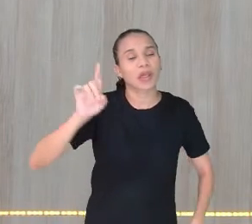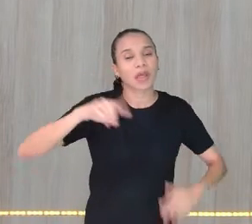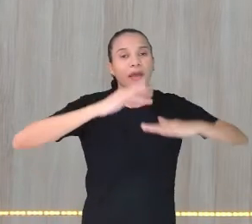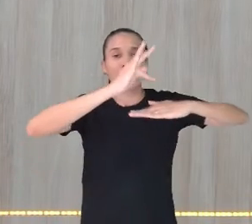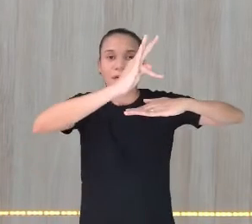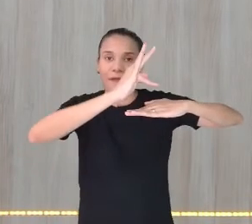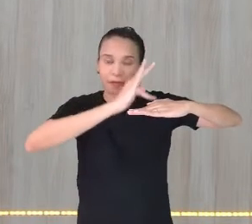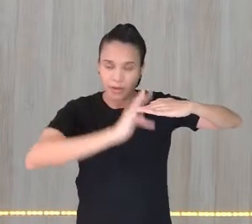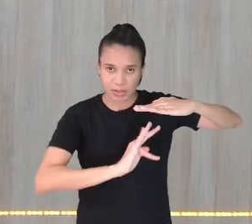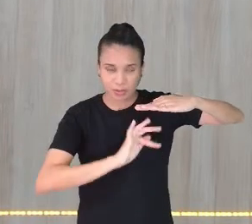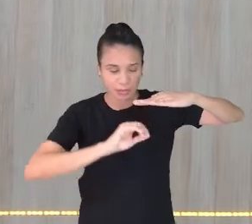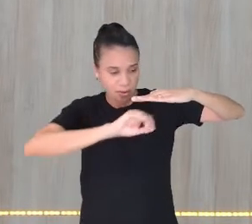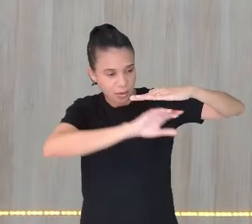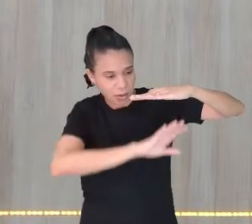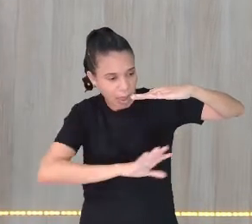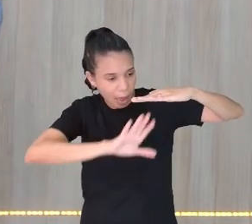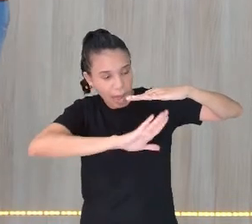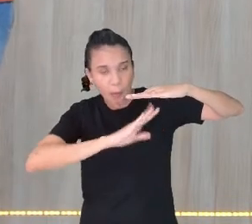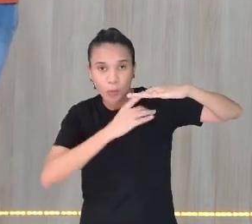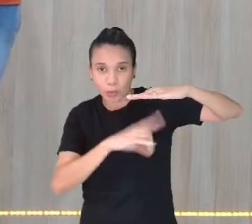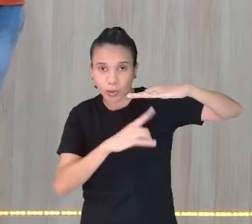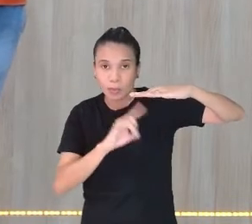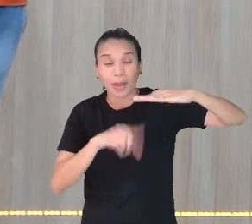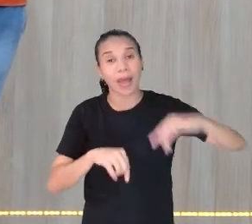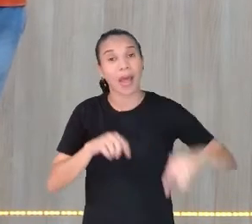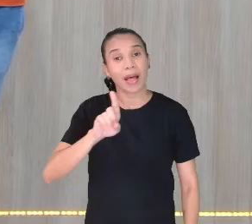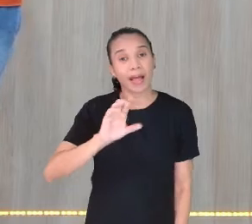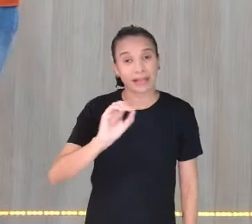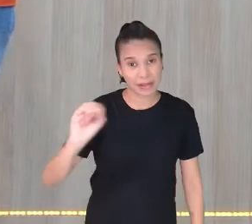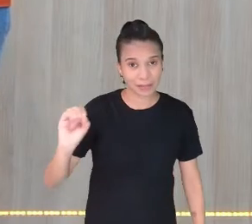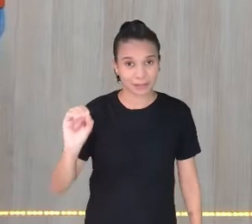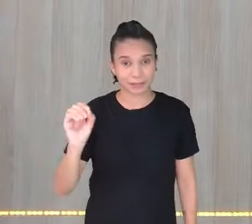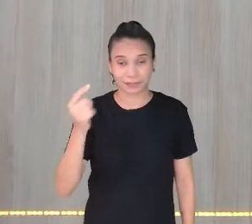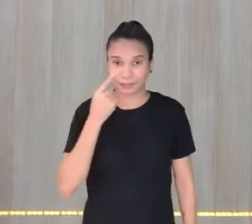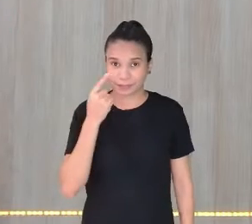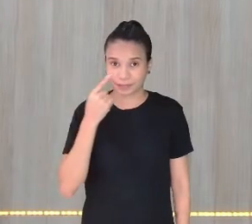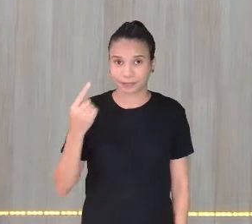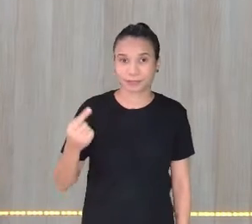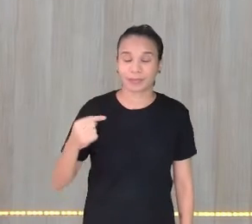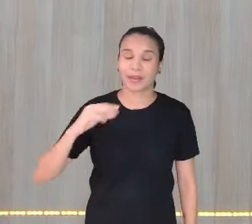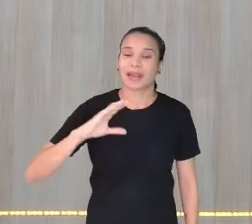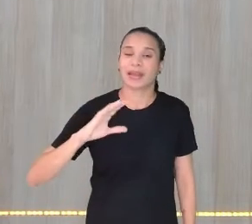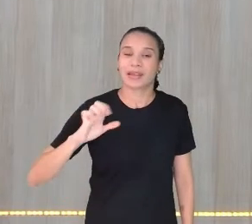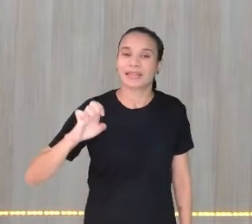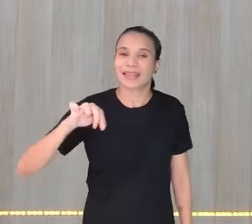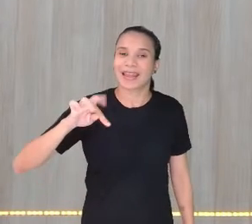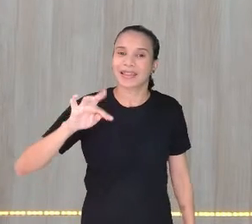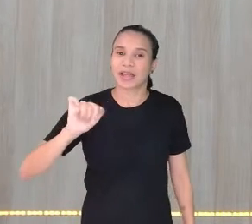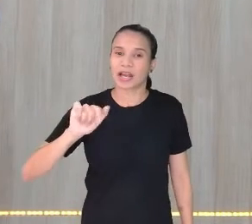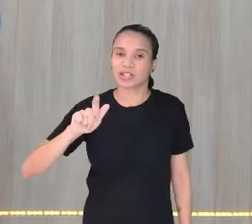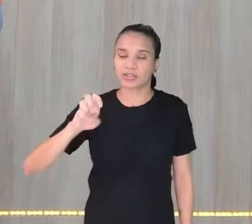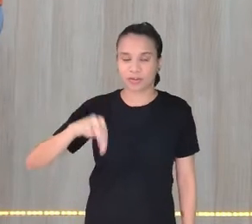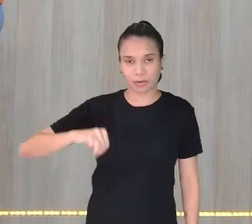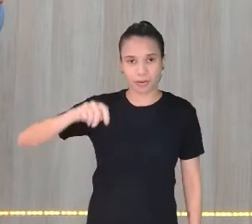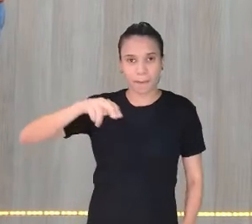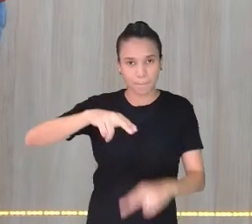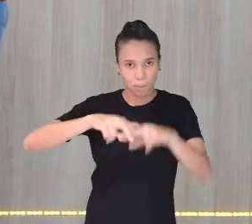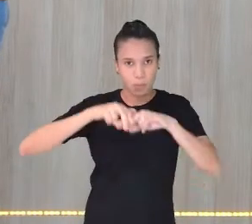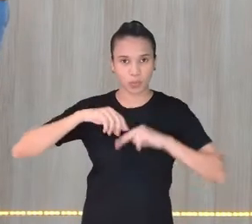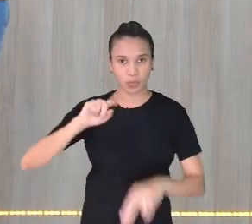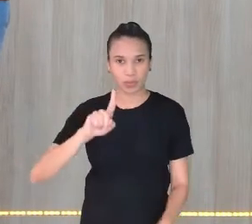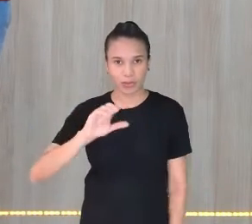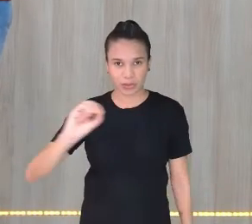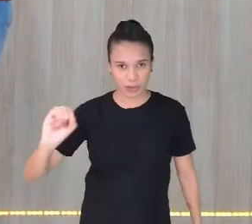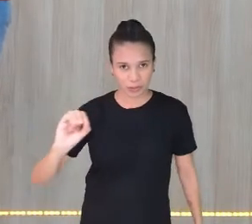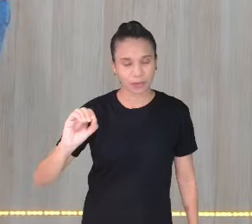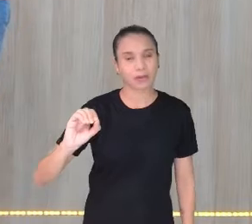frações cujo denominador ele é 100. Observe o nome, porcentagem, ou seja, por